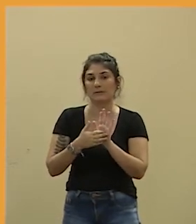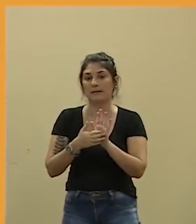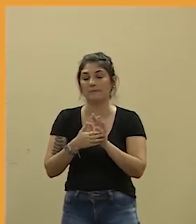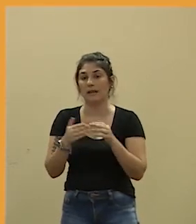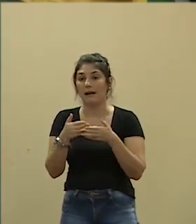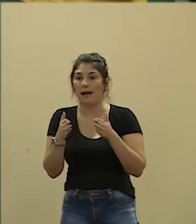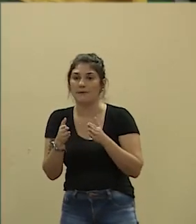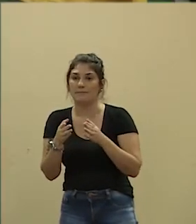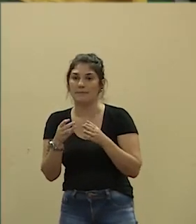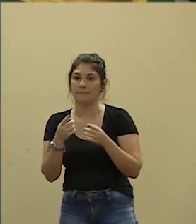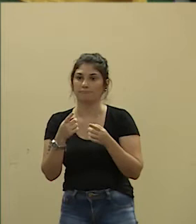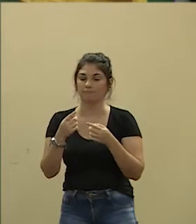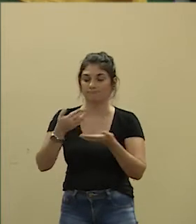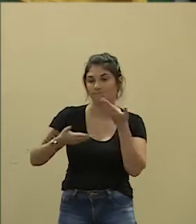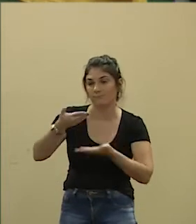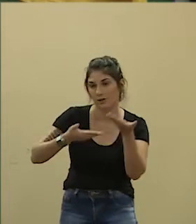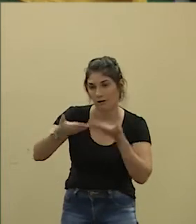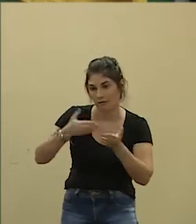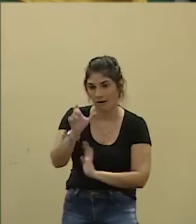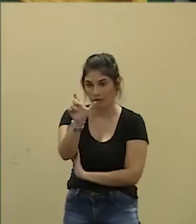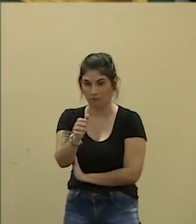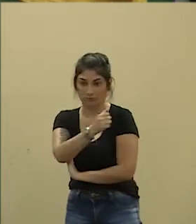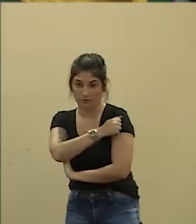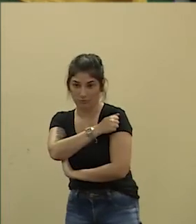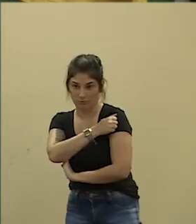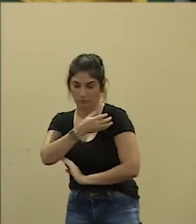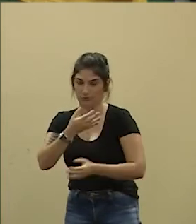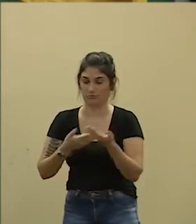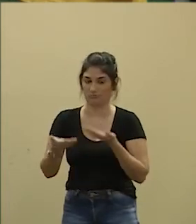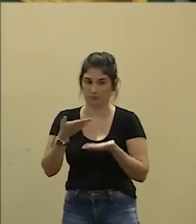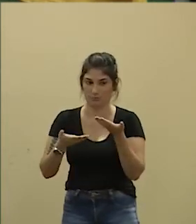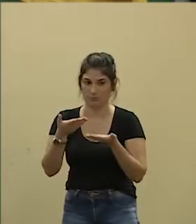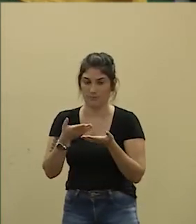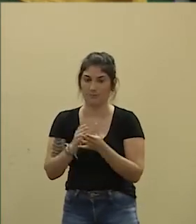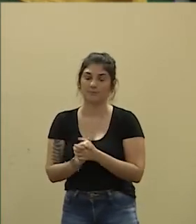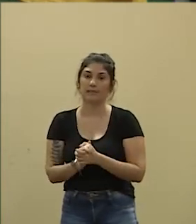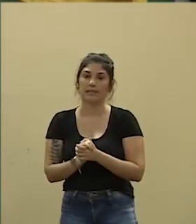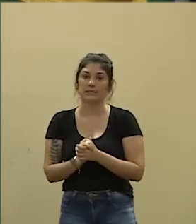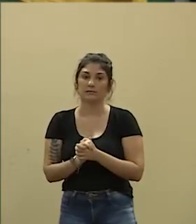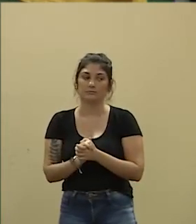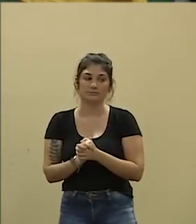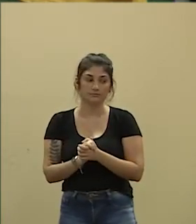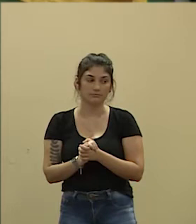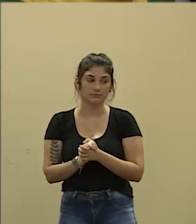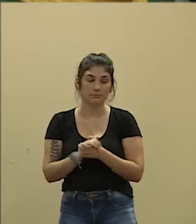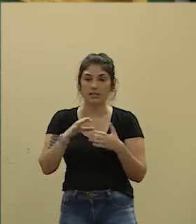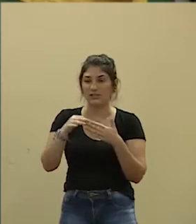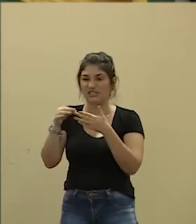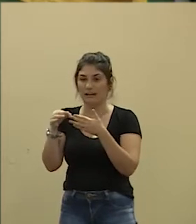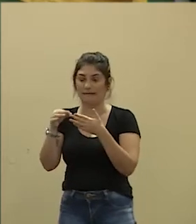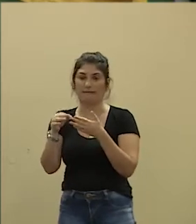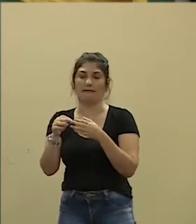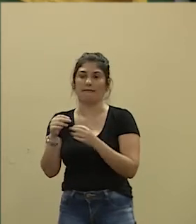então tudo isso aqui ainda no encontro presencial mas já destacando a importância do audiovisual como a gente vai ver né ô ô ô